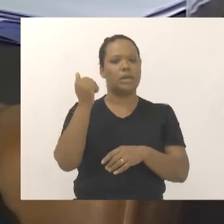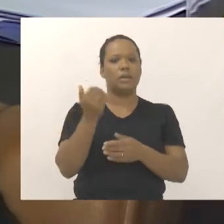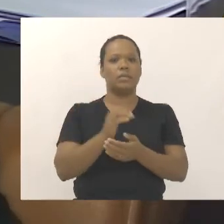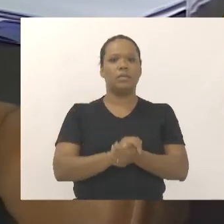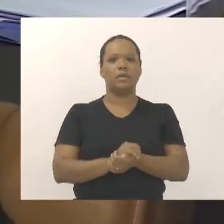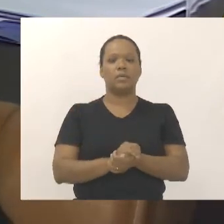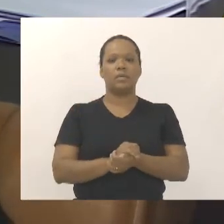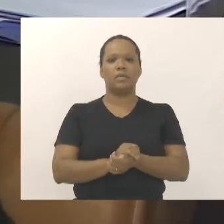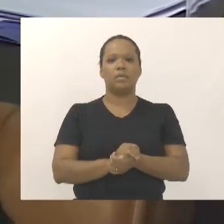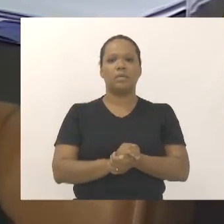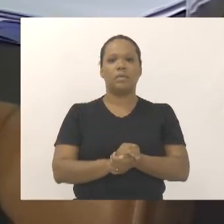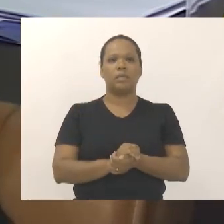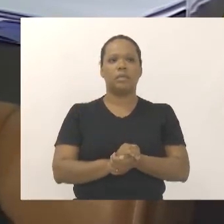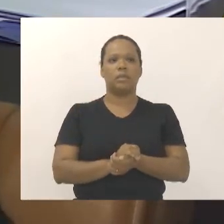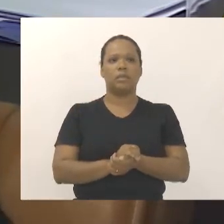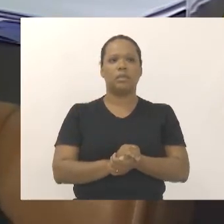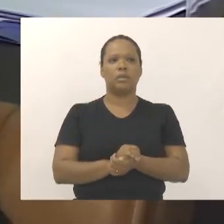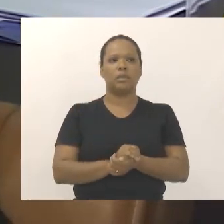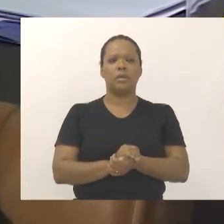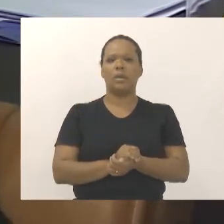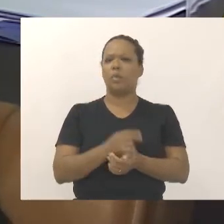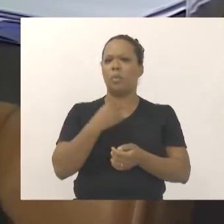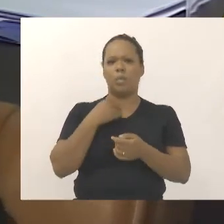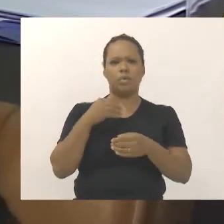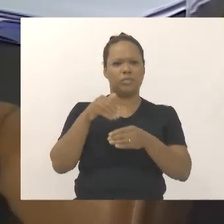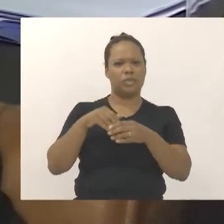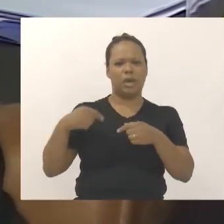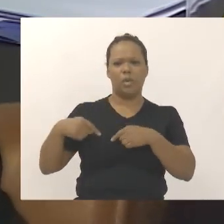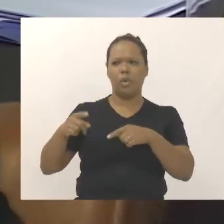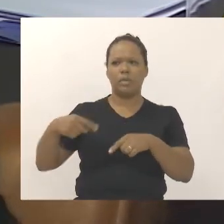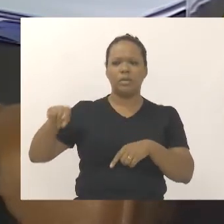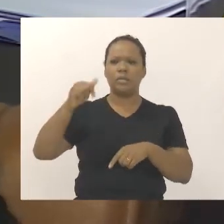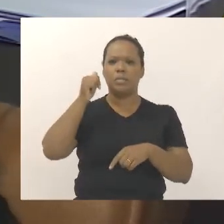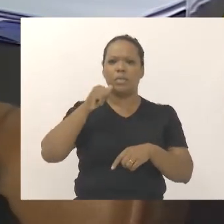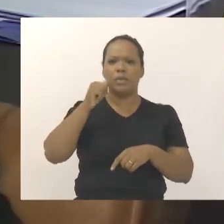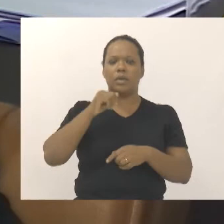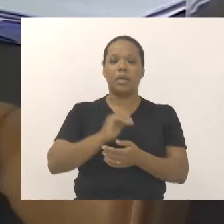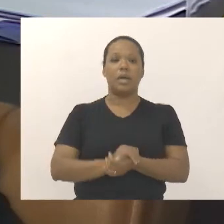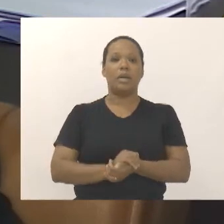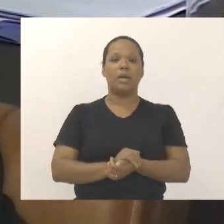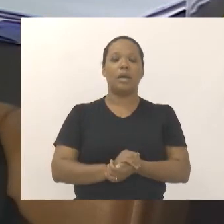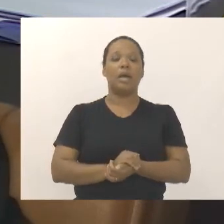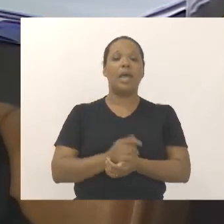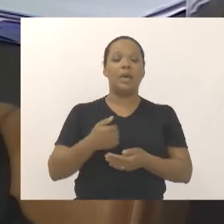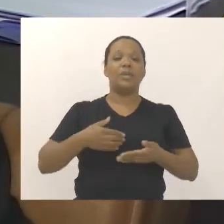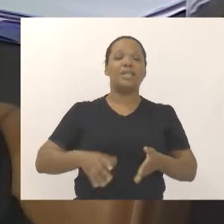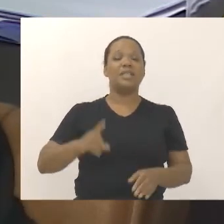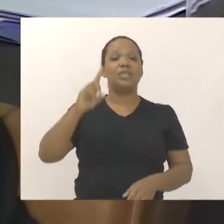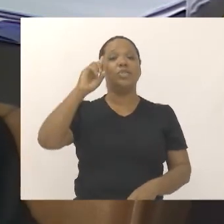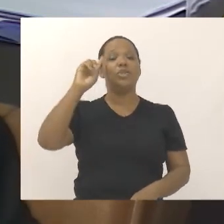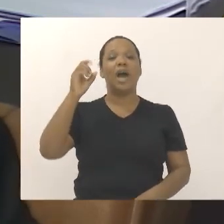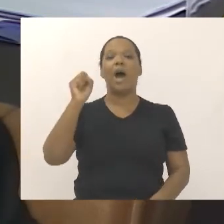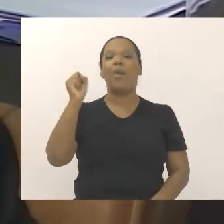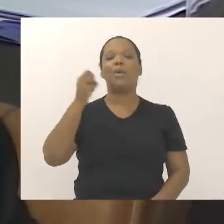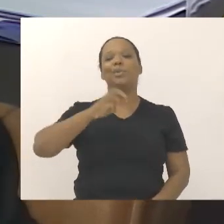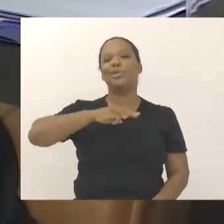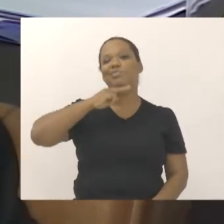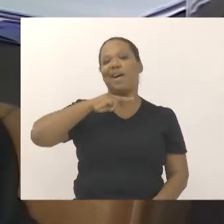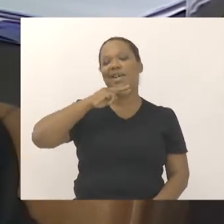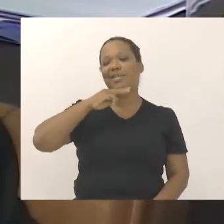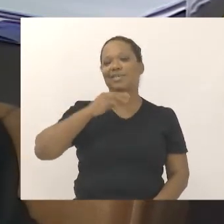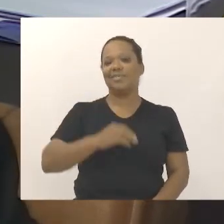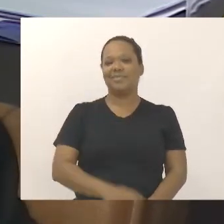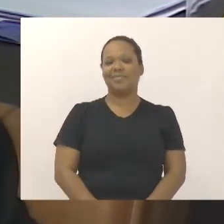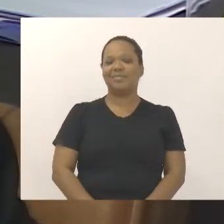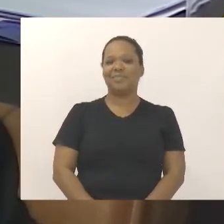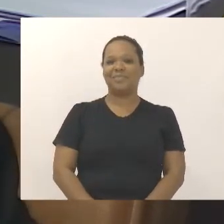de votar contra as mulheres da nossa cidade de Jacareí, que eu nasci no Dia das Mulheres, dia 8 de março de 1953.